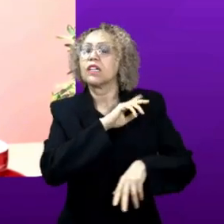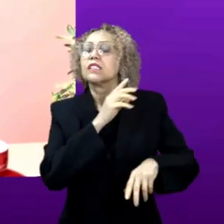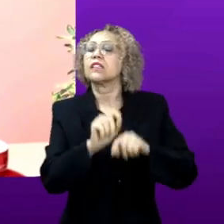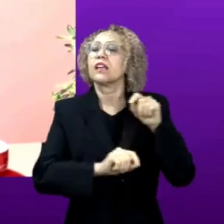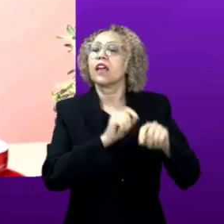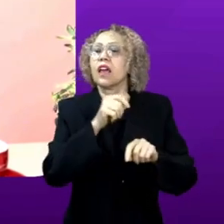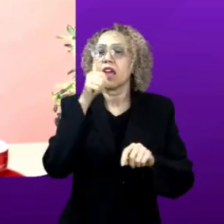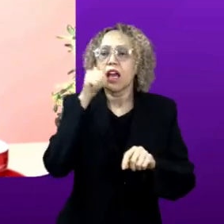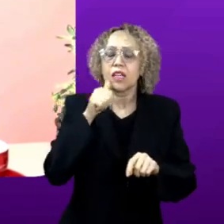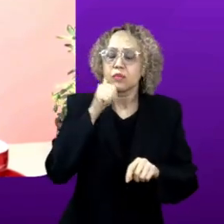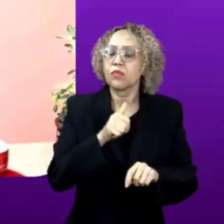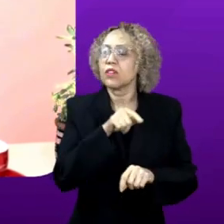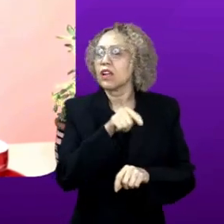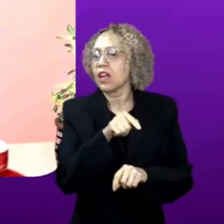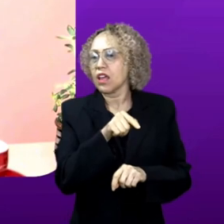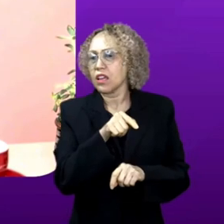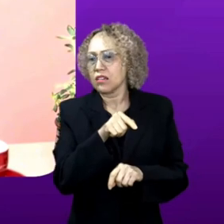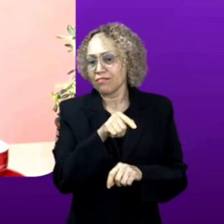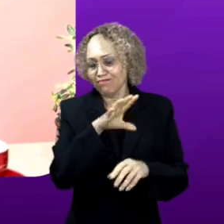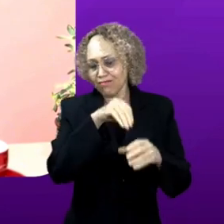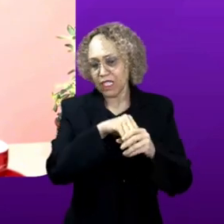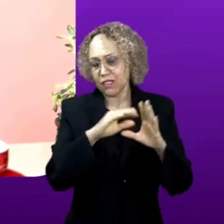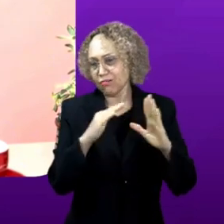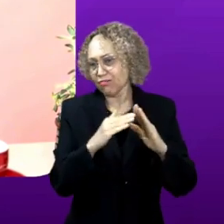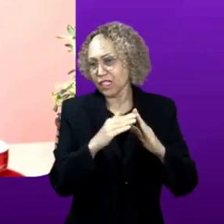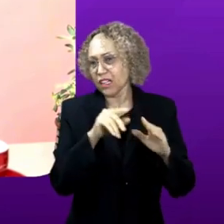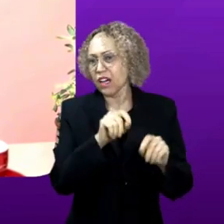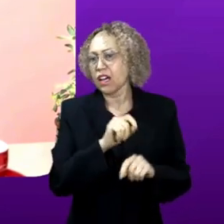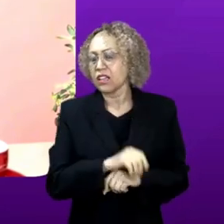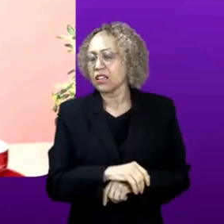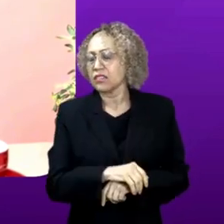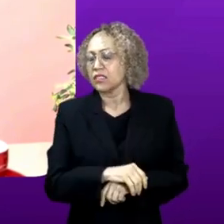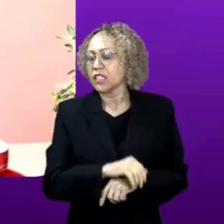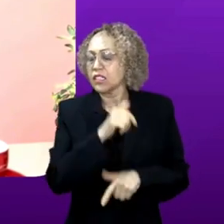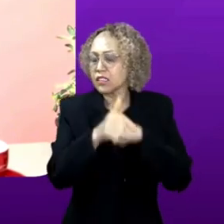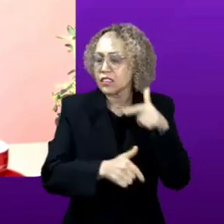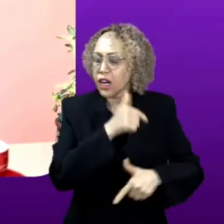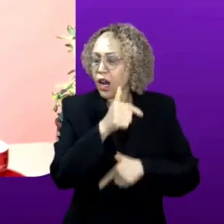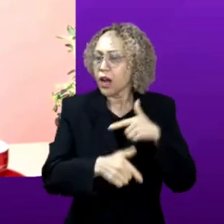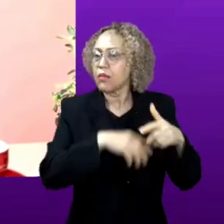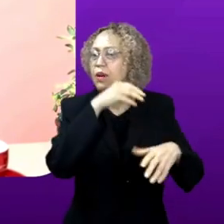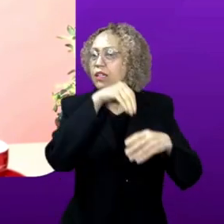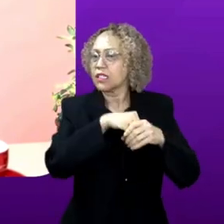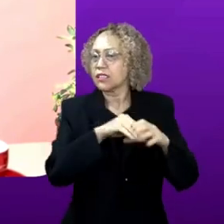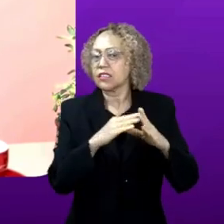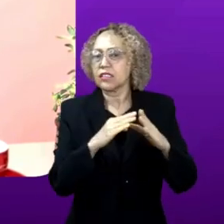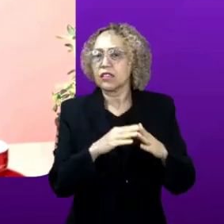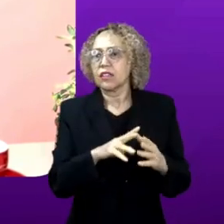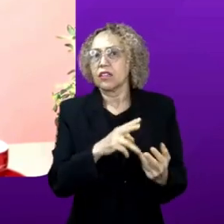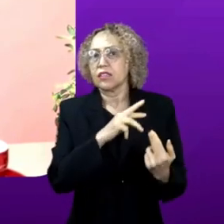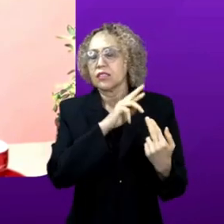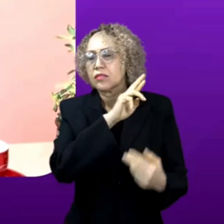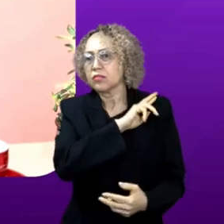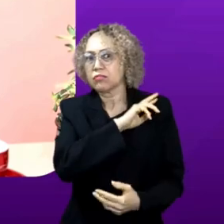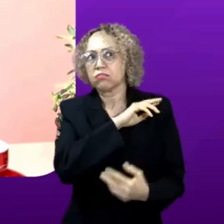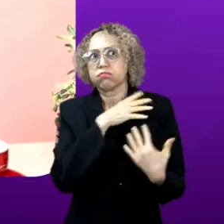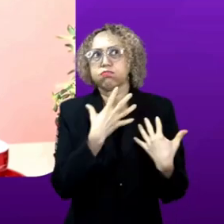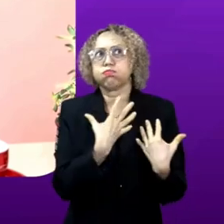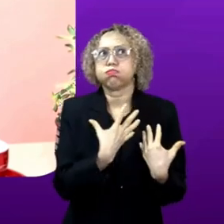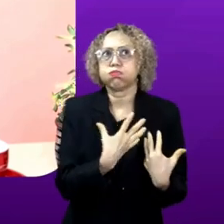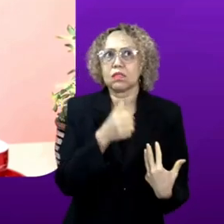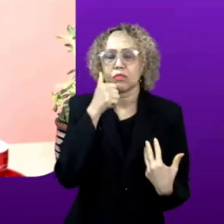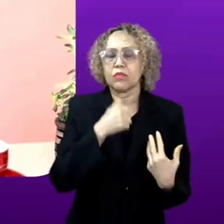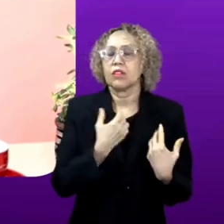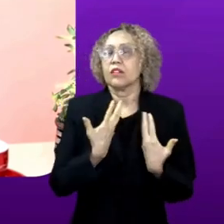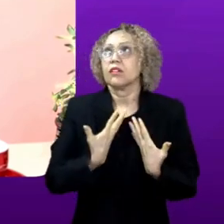das tarefas do ambiente privado. E essas tarefas, elas sobrecarregam as mulheres de tal maneira que